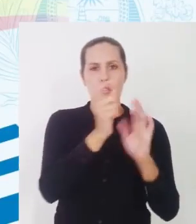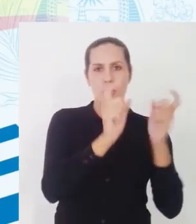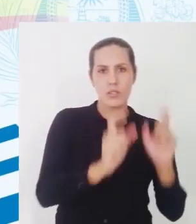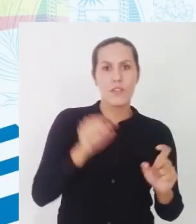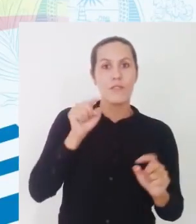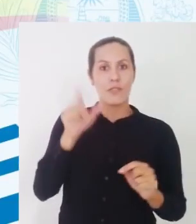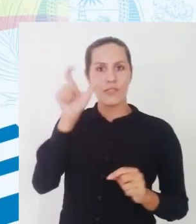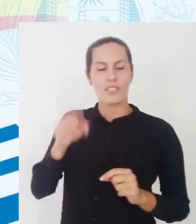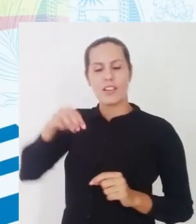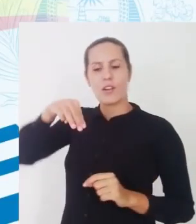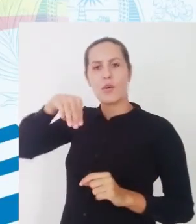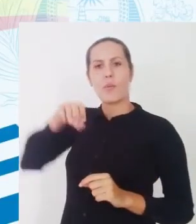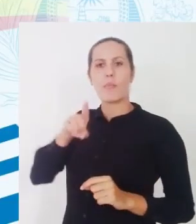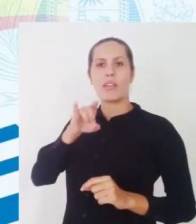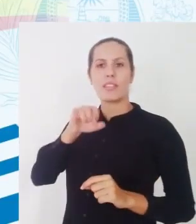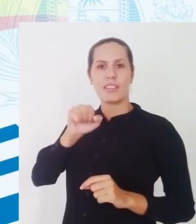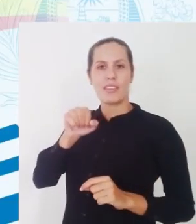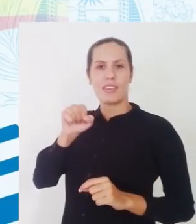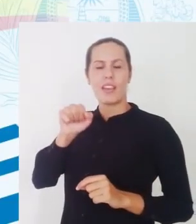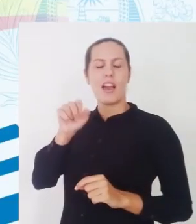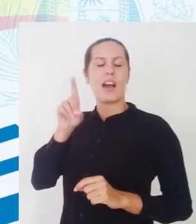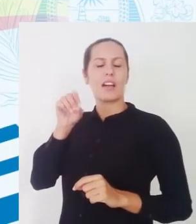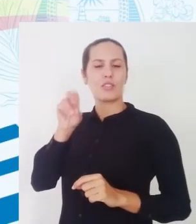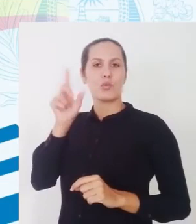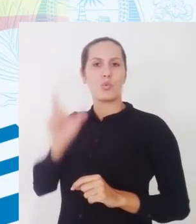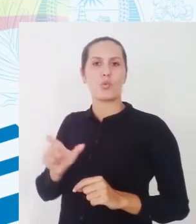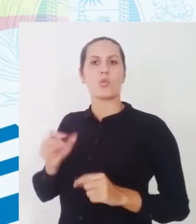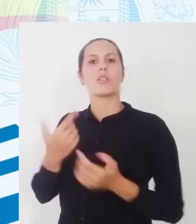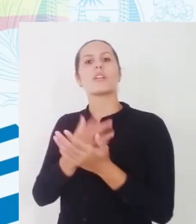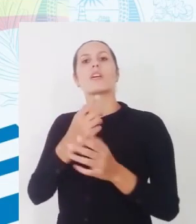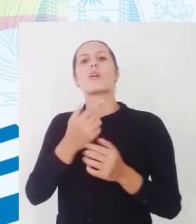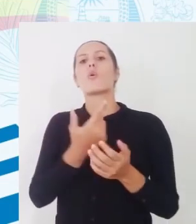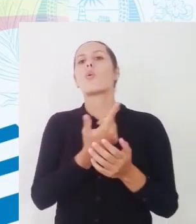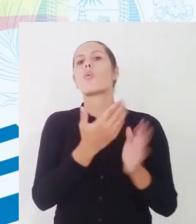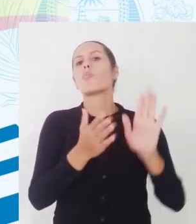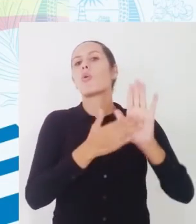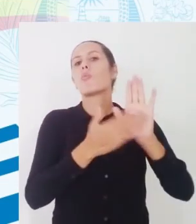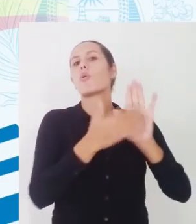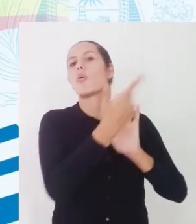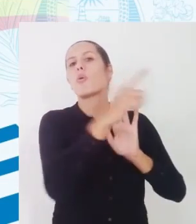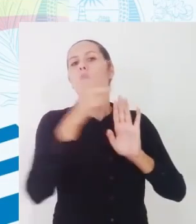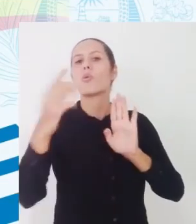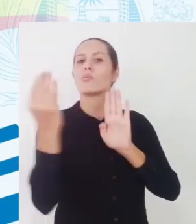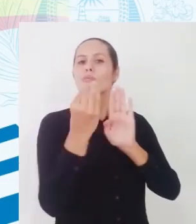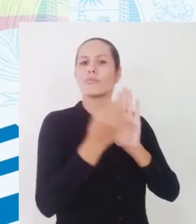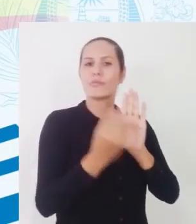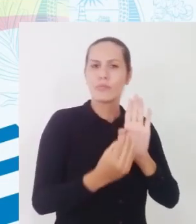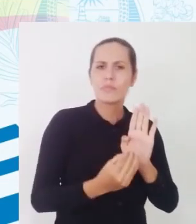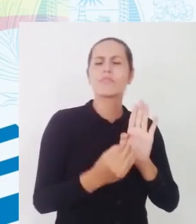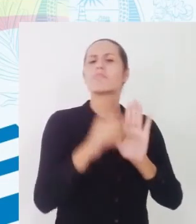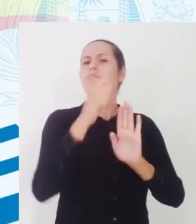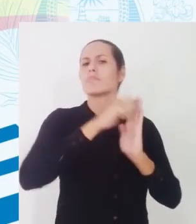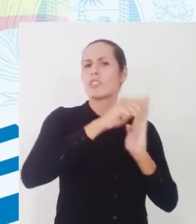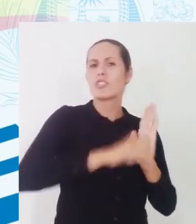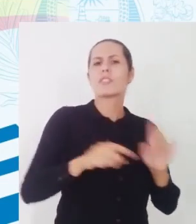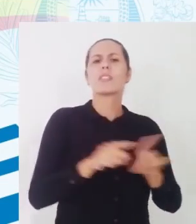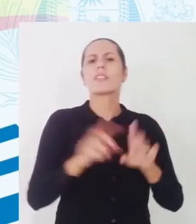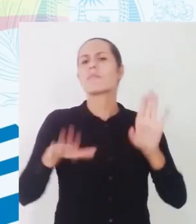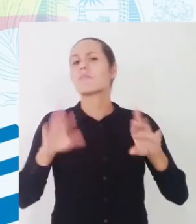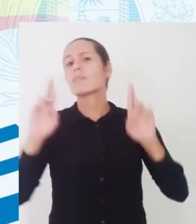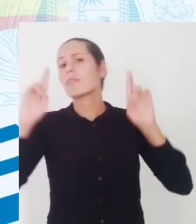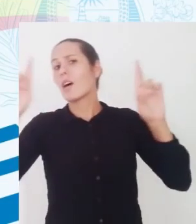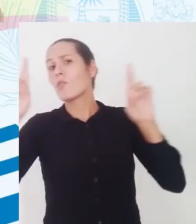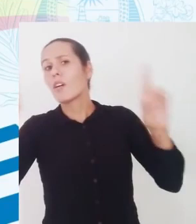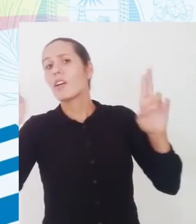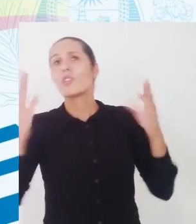da Assembleia, seja o mediador e que depois as novas soluções encontradas para casa sejam escritas e, quem sabe,